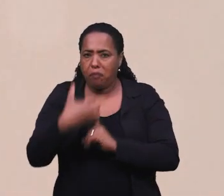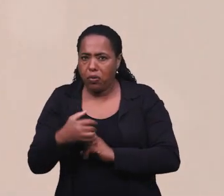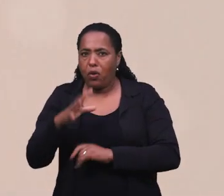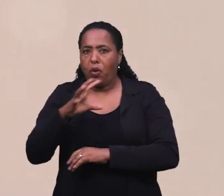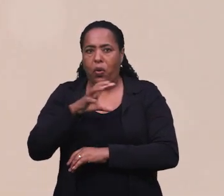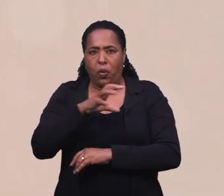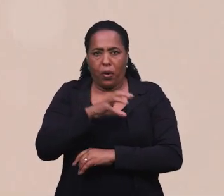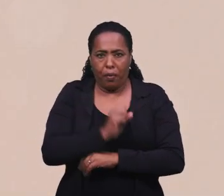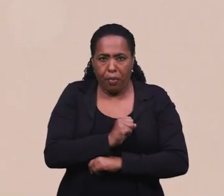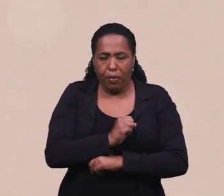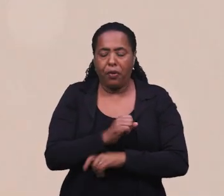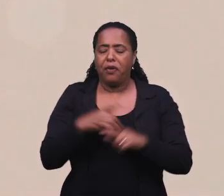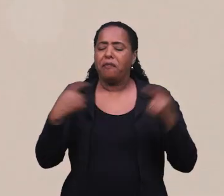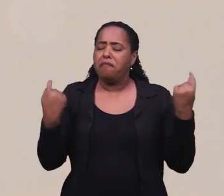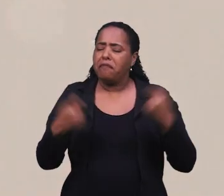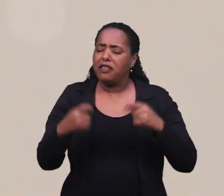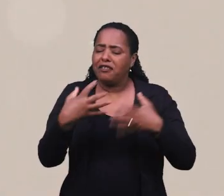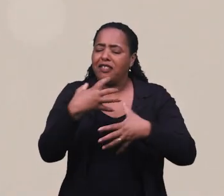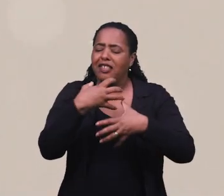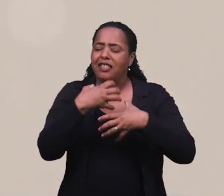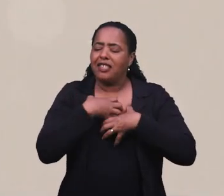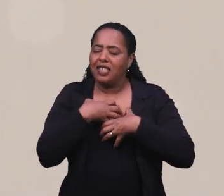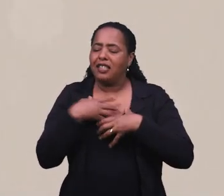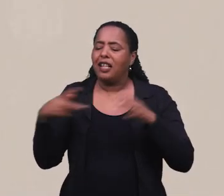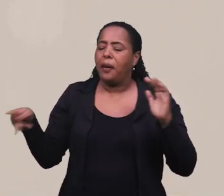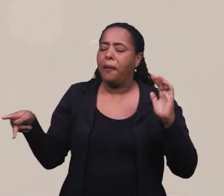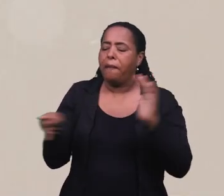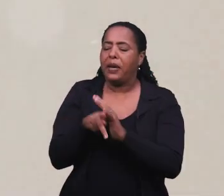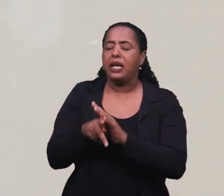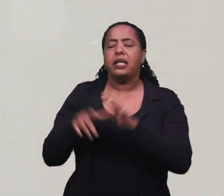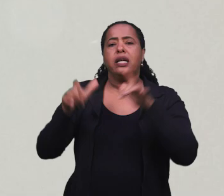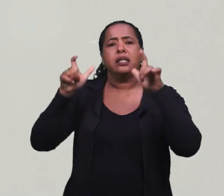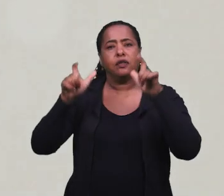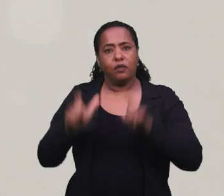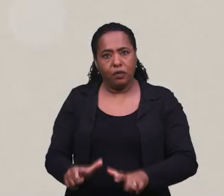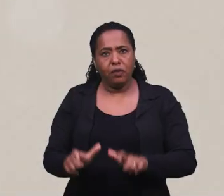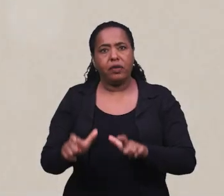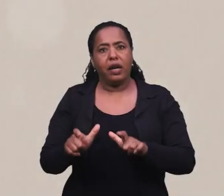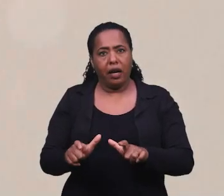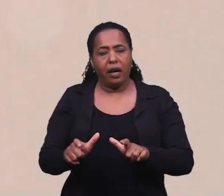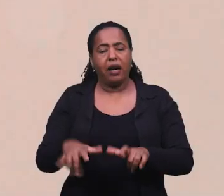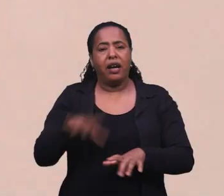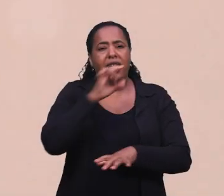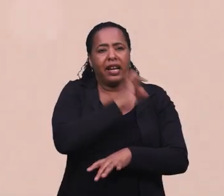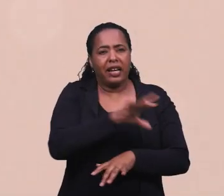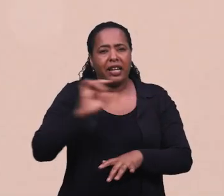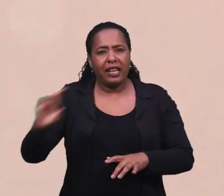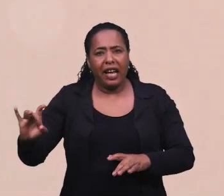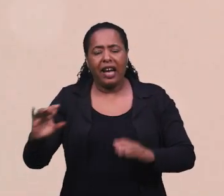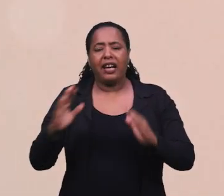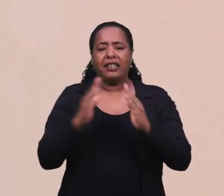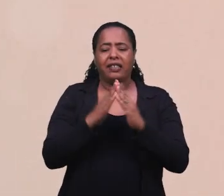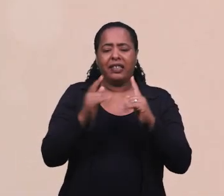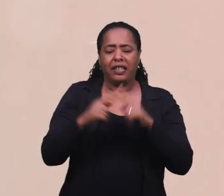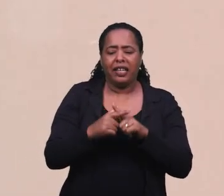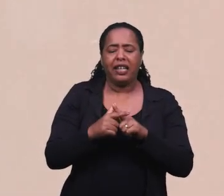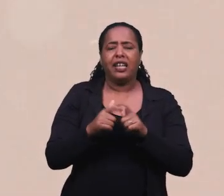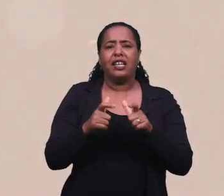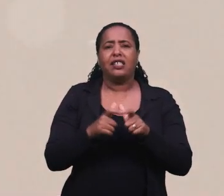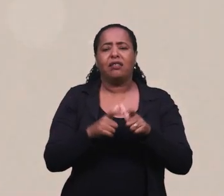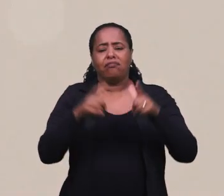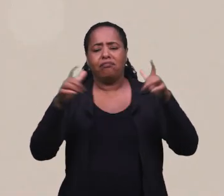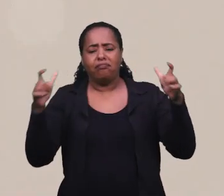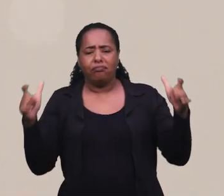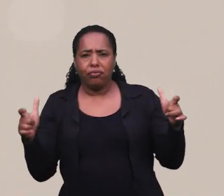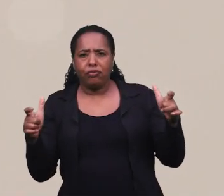sendo usada pelo Senhor, ser um evangelista também nas mãos do Senhor e preparada também para o arrebatamento, para